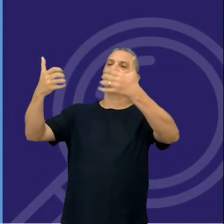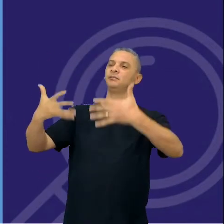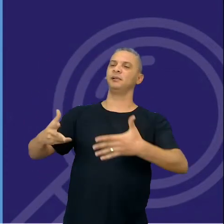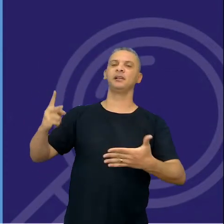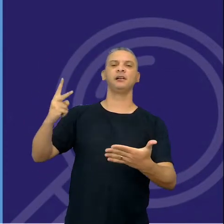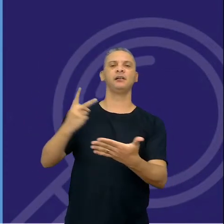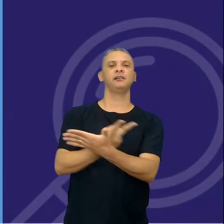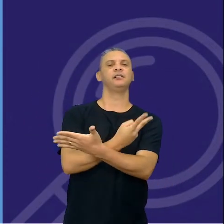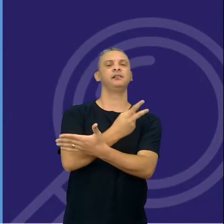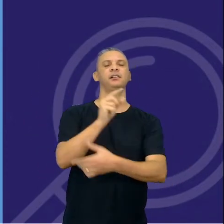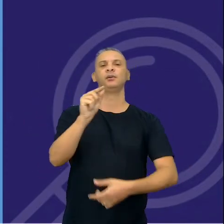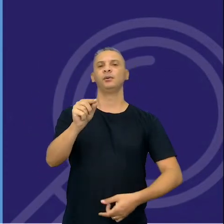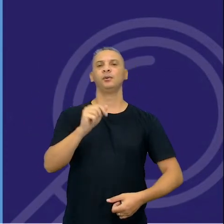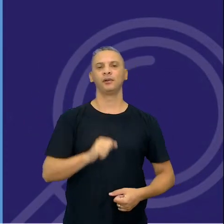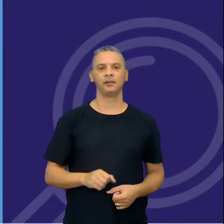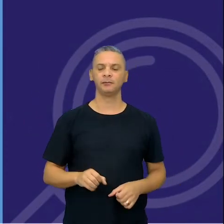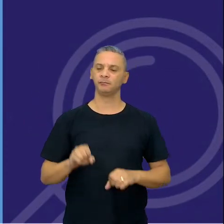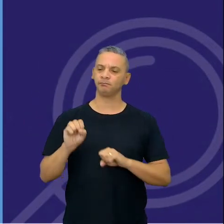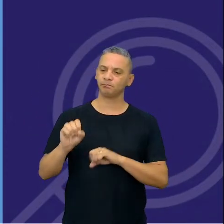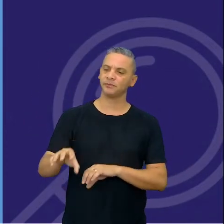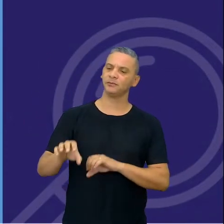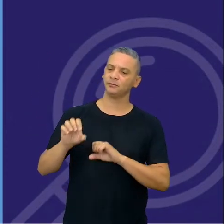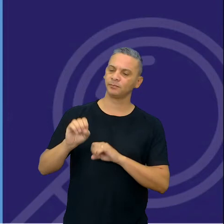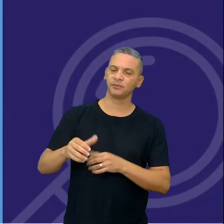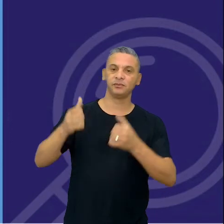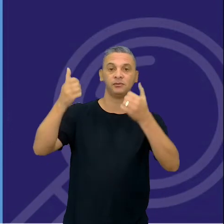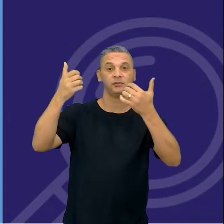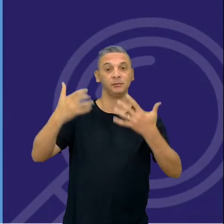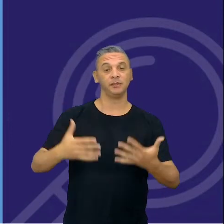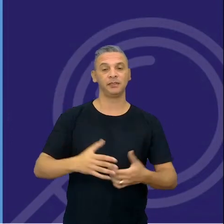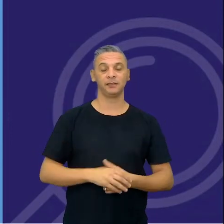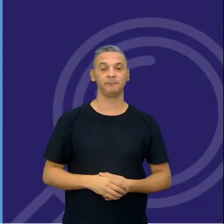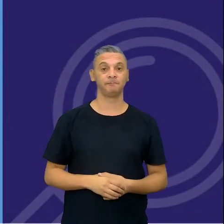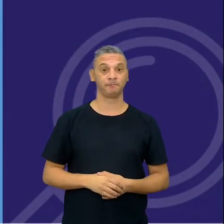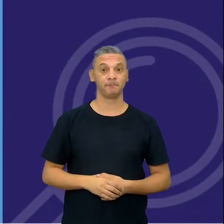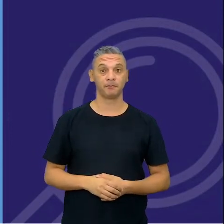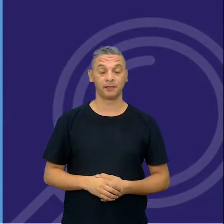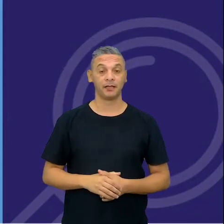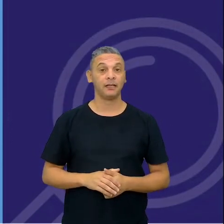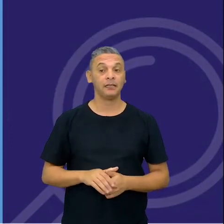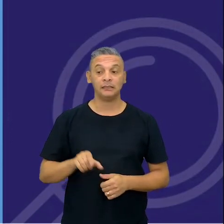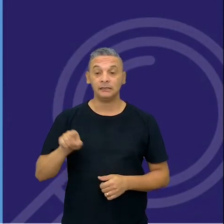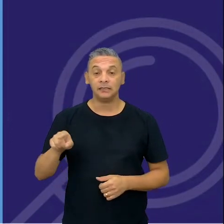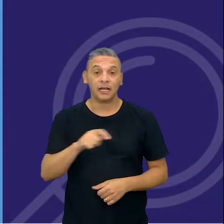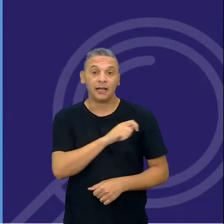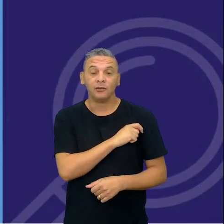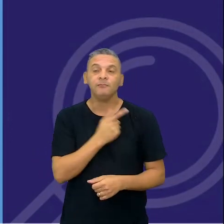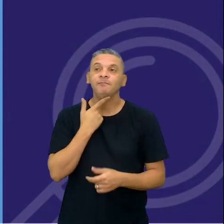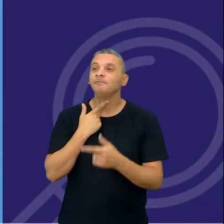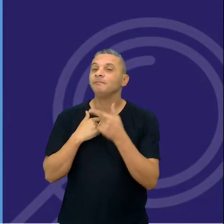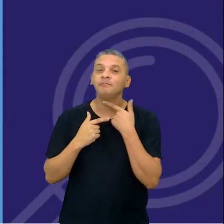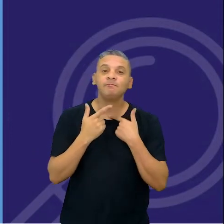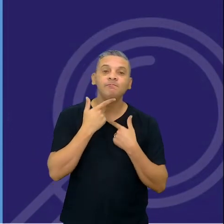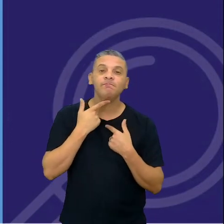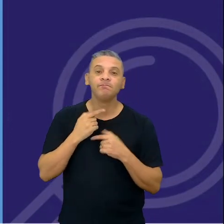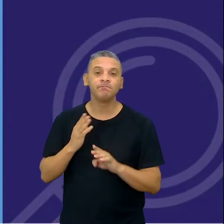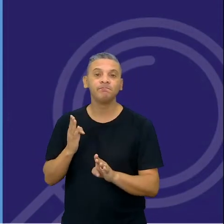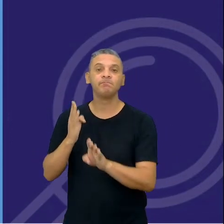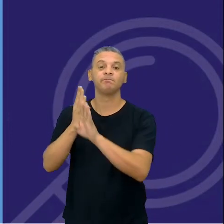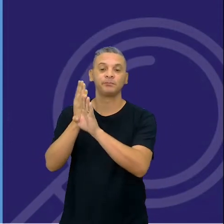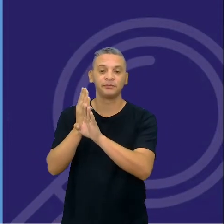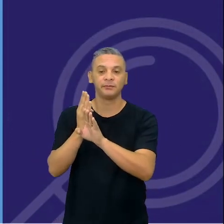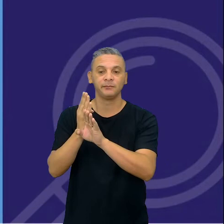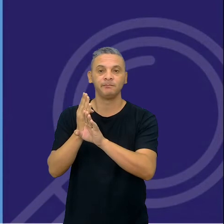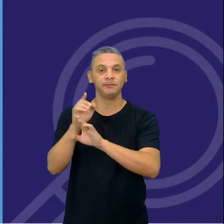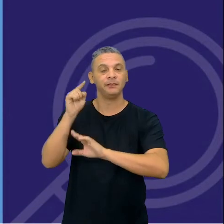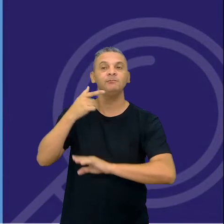aconteceu, toda aula eu vou falando, às vezes eles estão tão instigados a tentar descobrir o porquê que aquilo aconteceu, porque eles